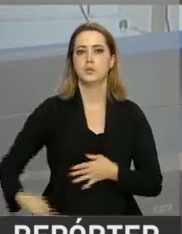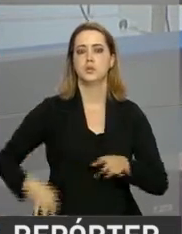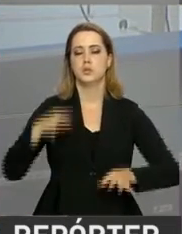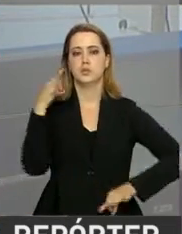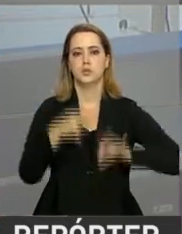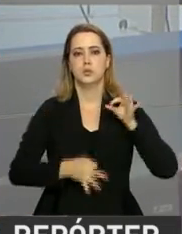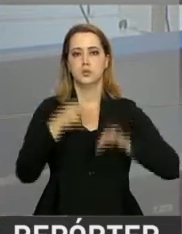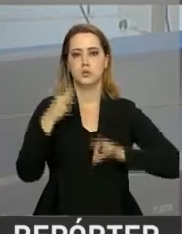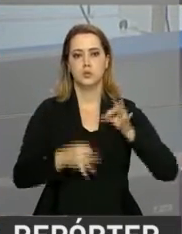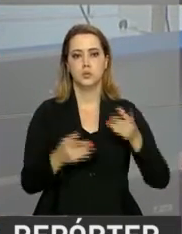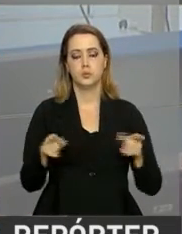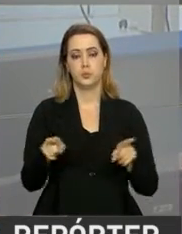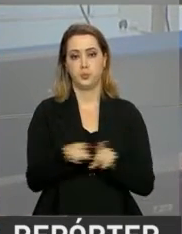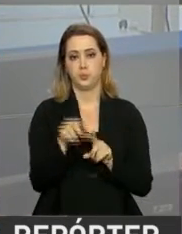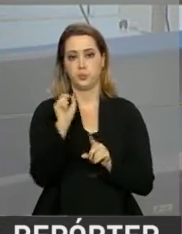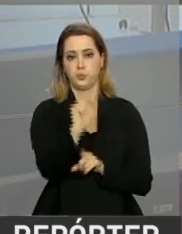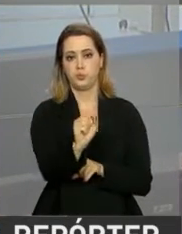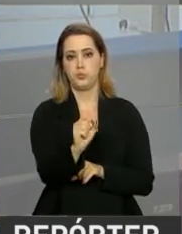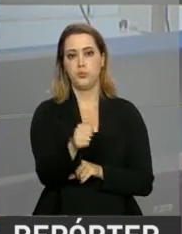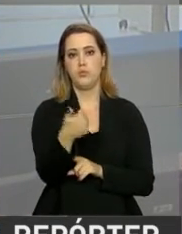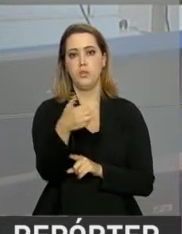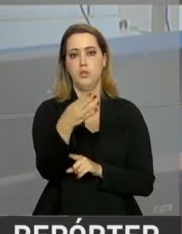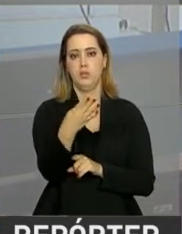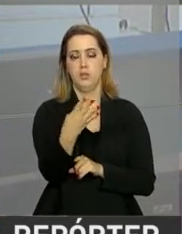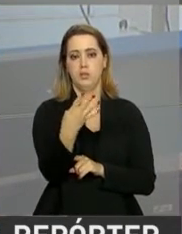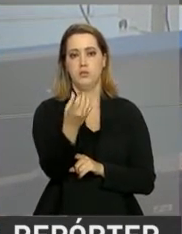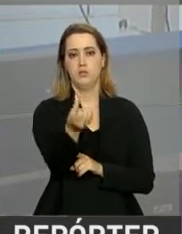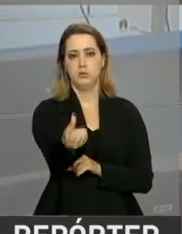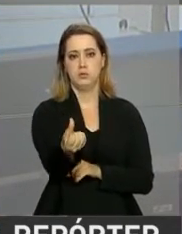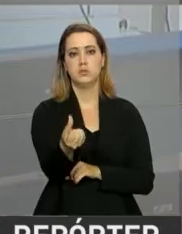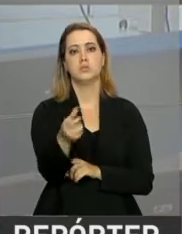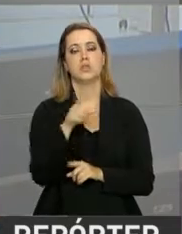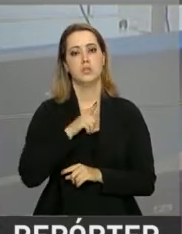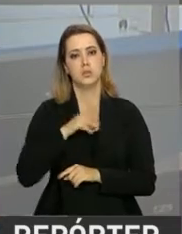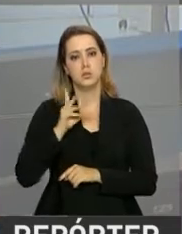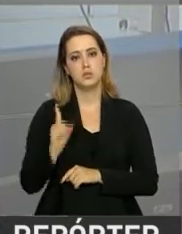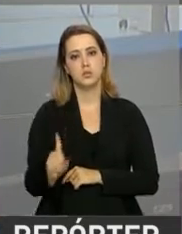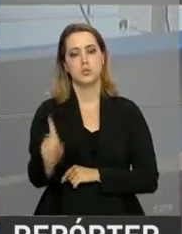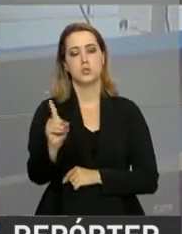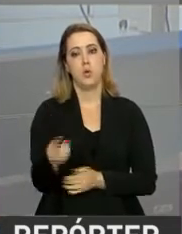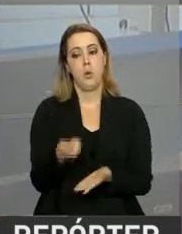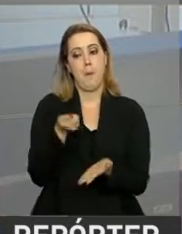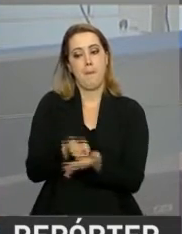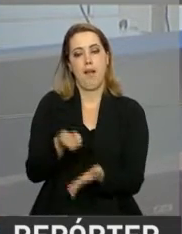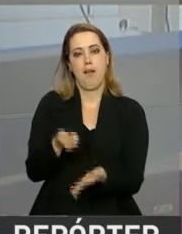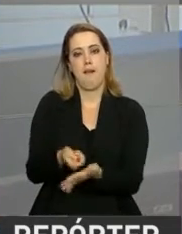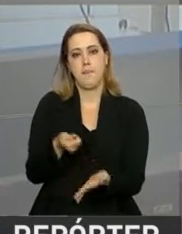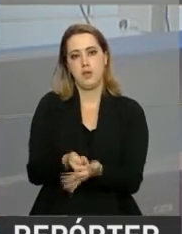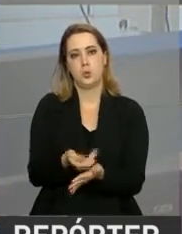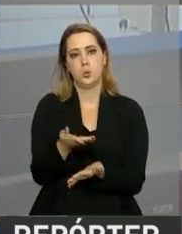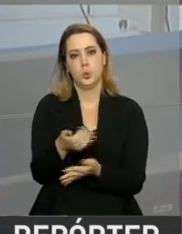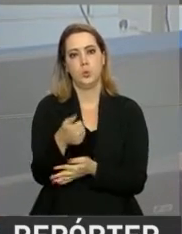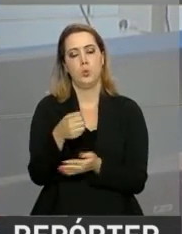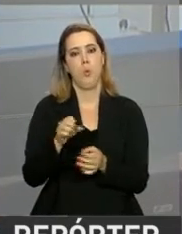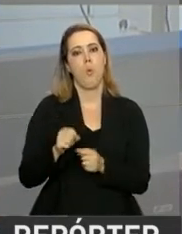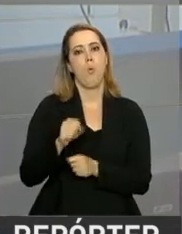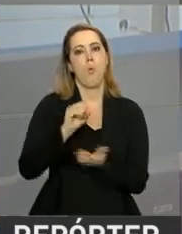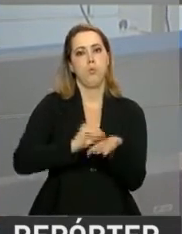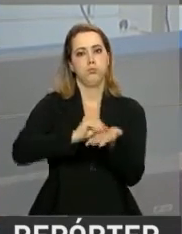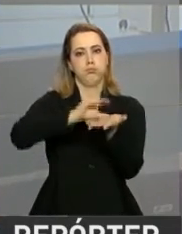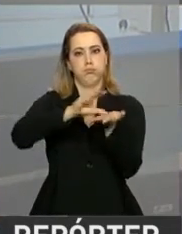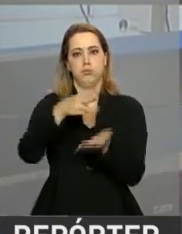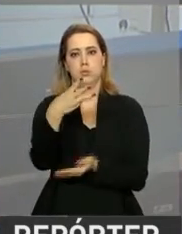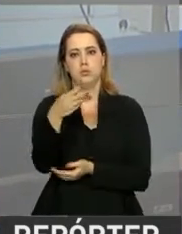e Cidadania, Alexandre de Moraes. 146 anistiados terão direito a reparações financeiras, que somam quase 32